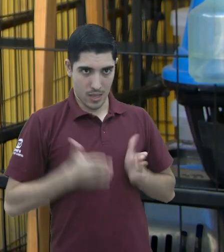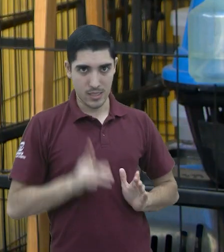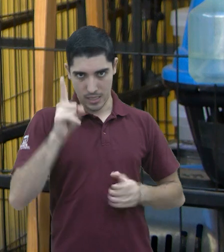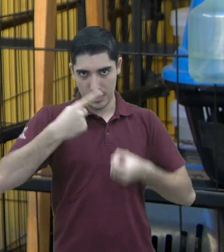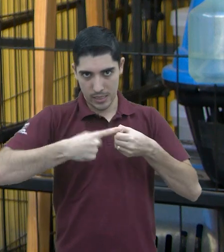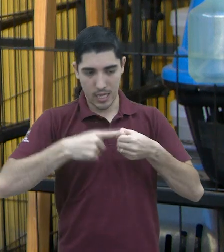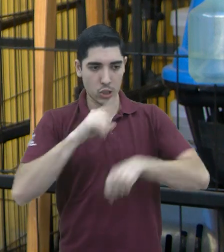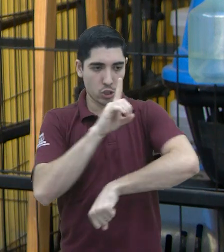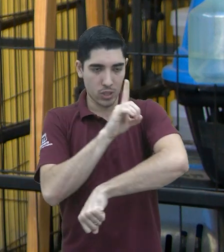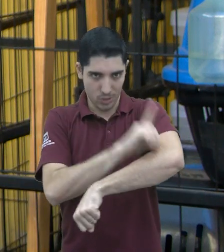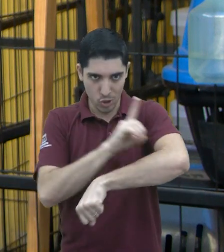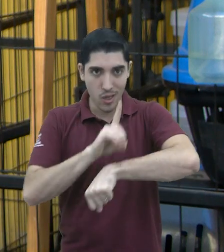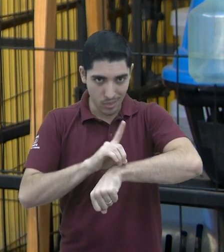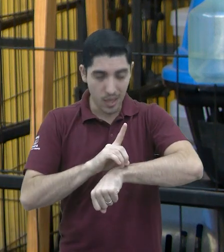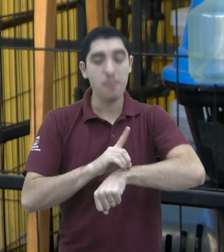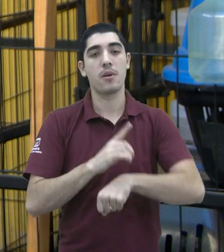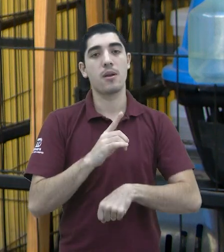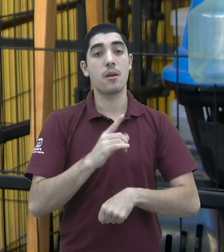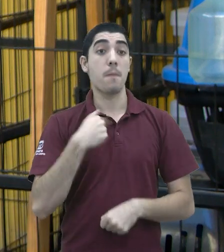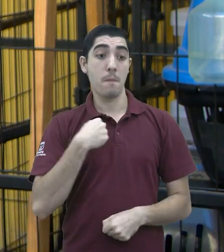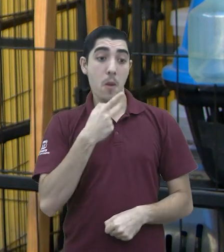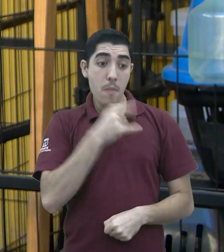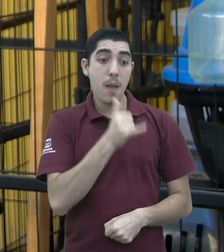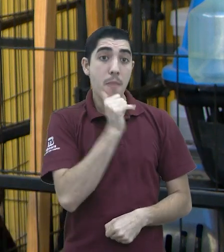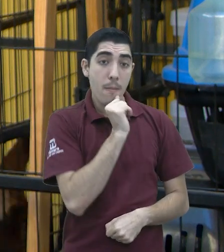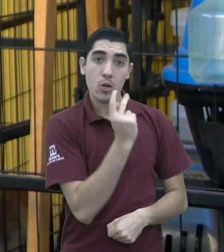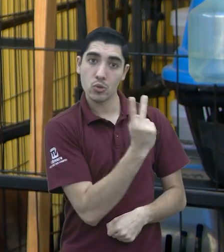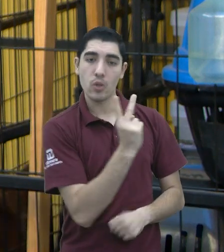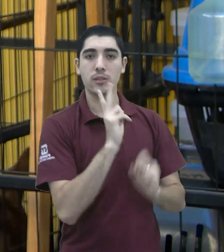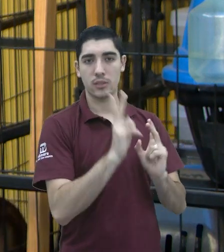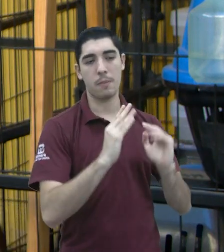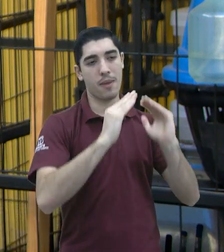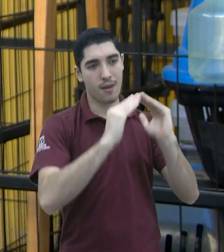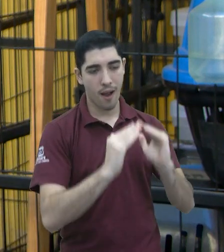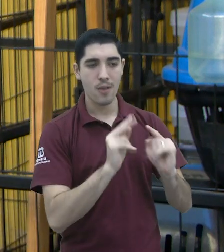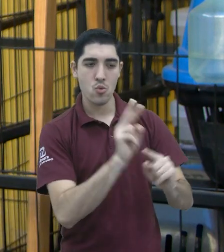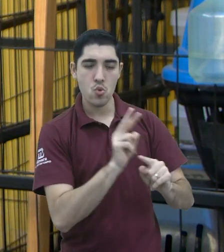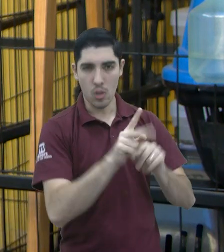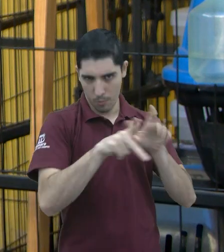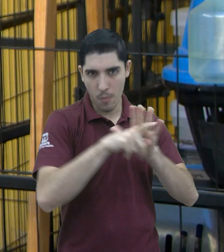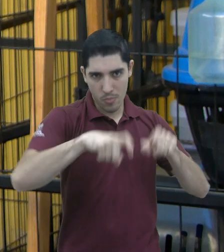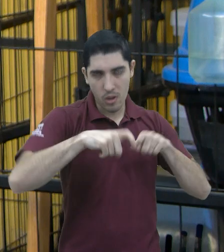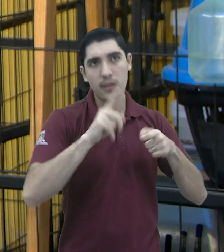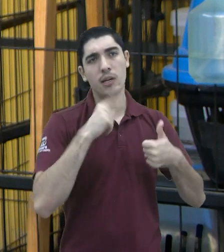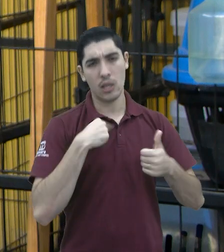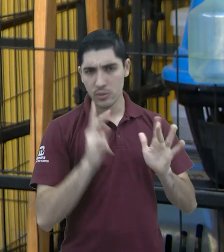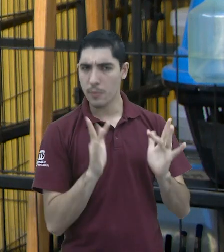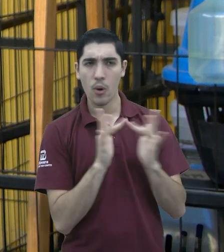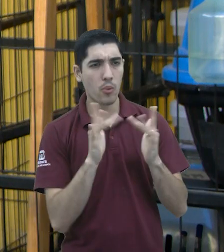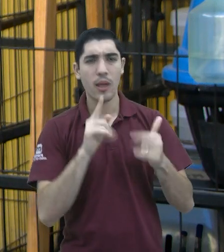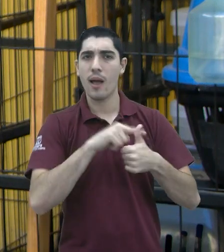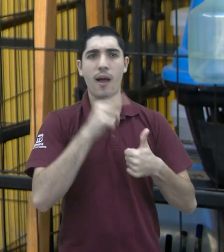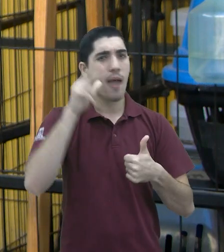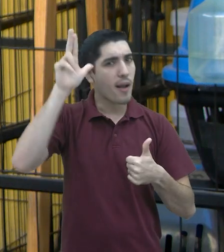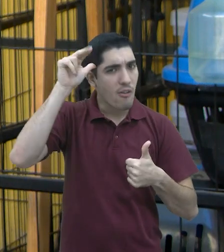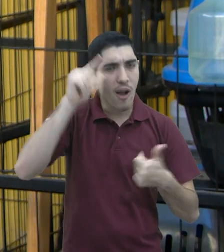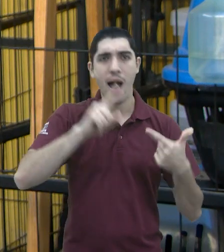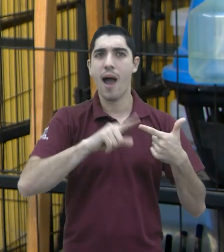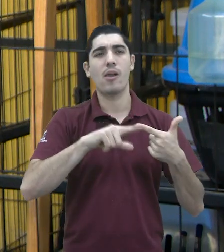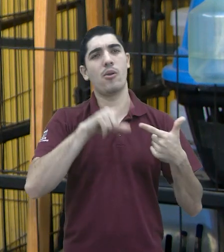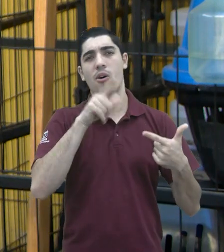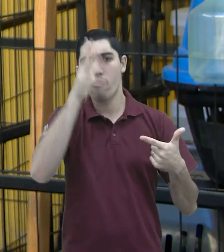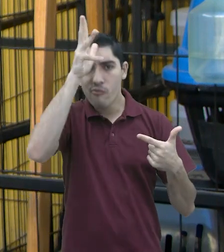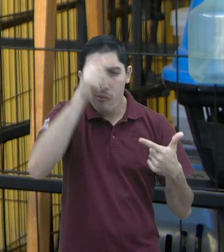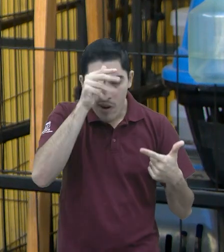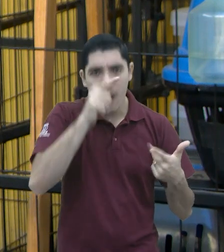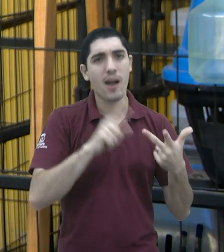nasci em Diadema, São Paulo, meus pais já cuidavam, eram caseiros, então eu já tive contato com cavalo, com galinha, com pato, com coelho, sempre